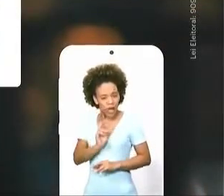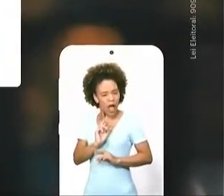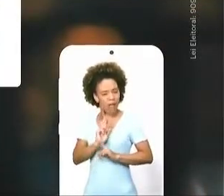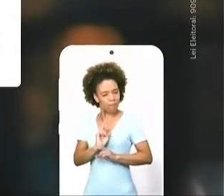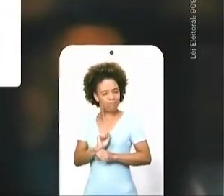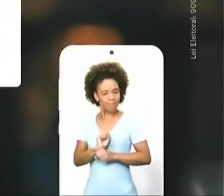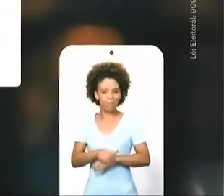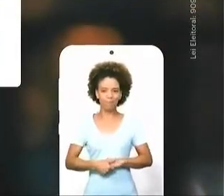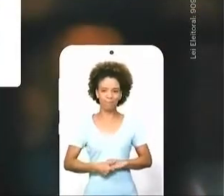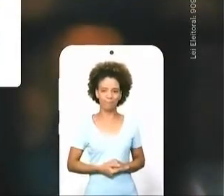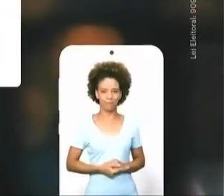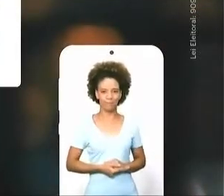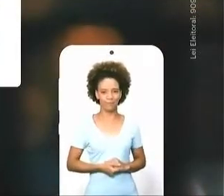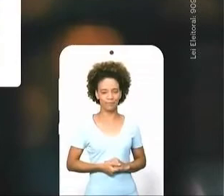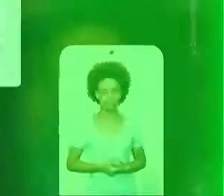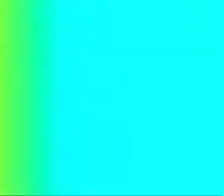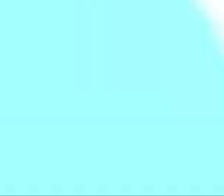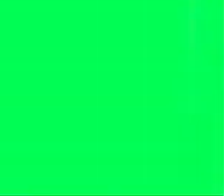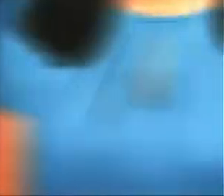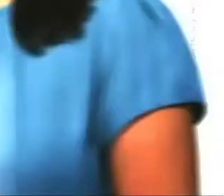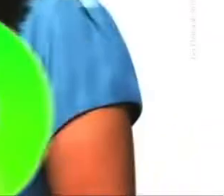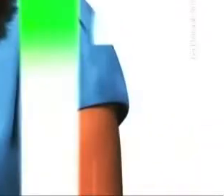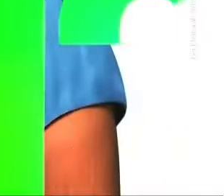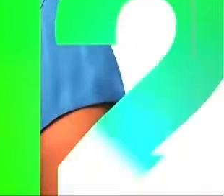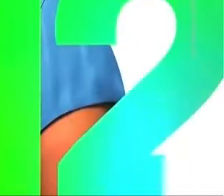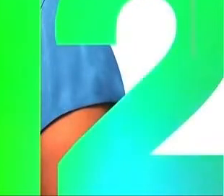ao vivo. Estamos te esperando.